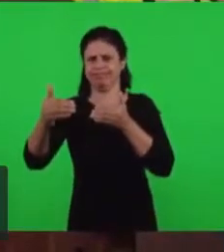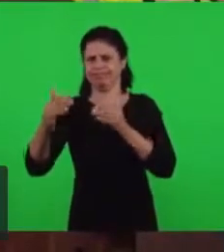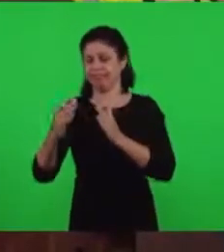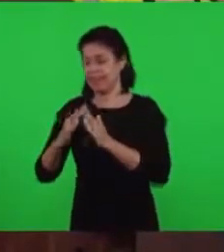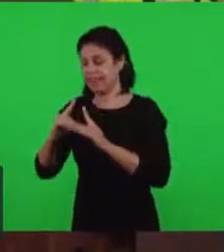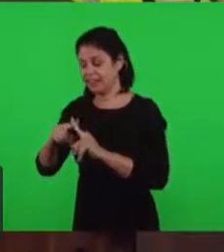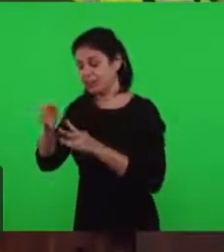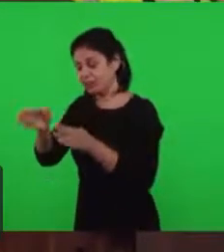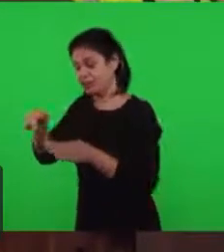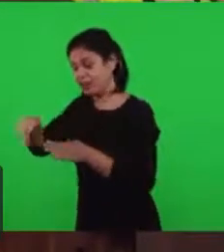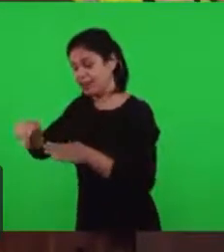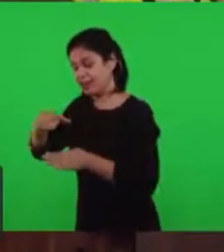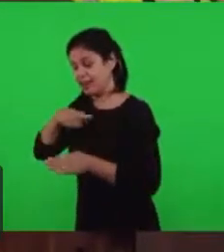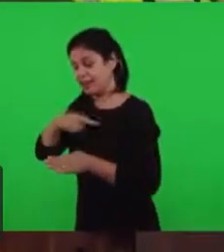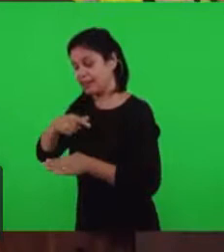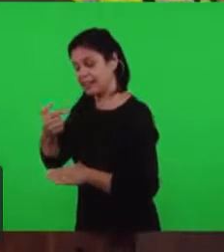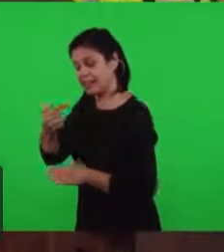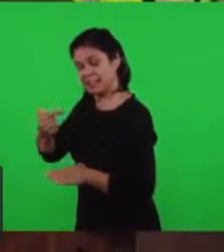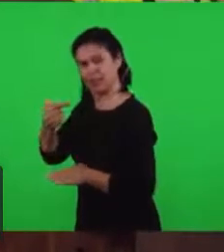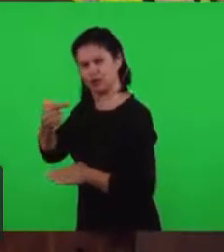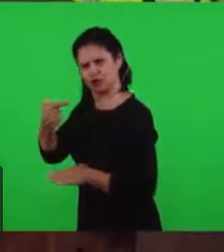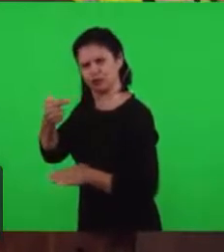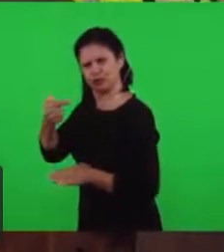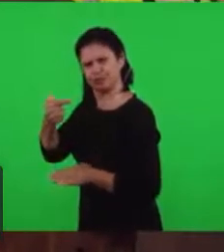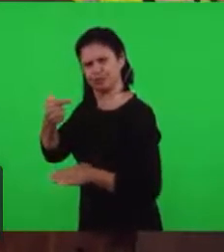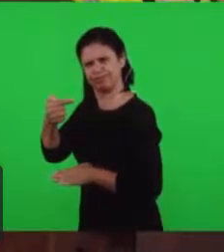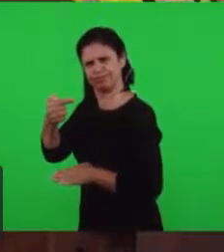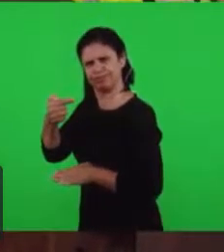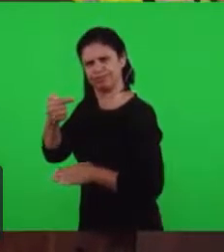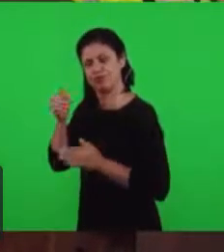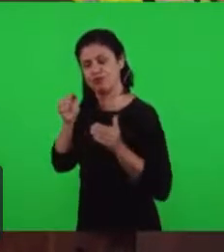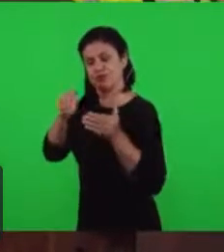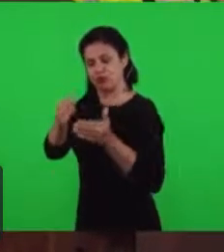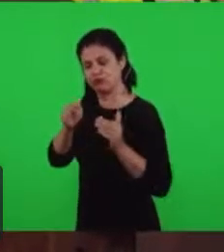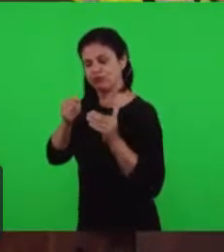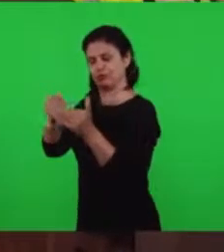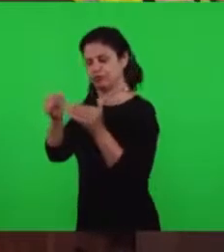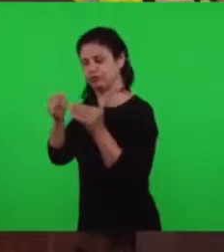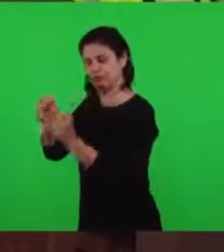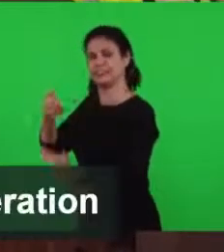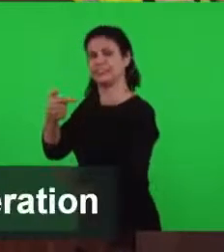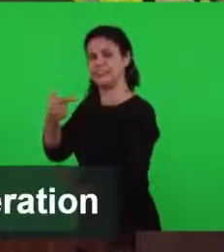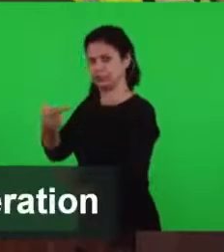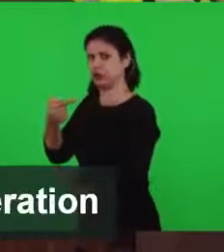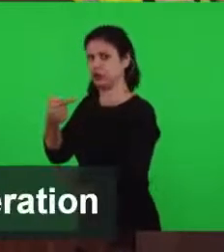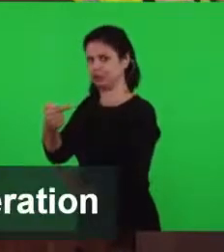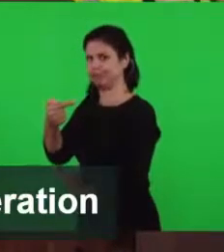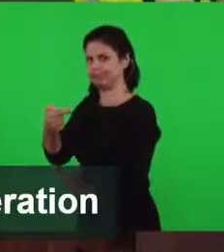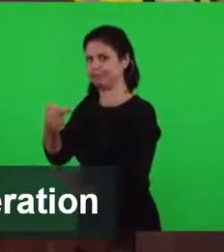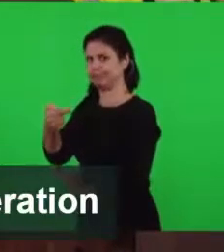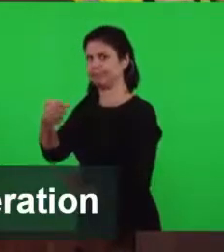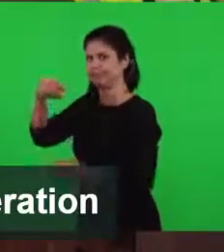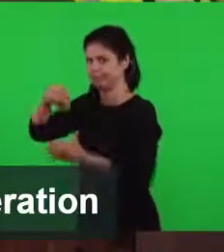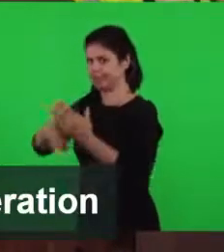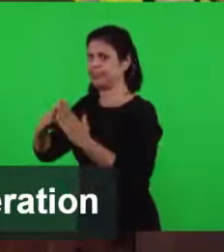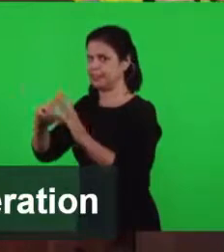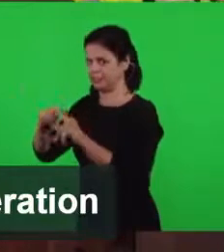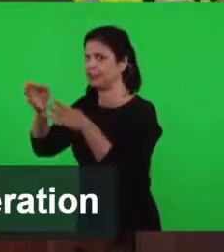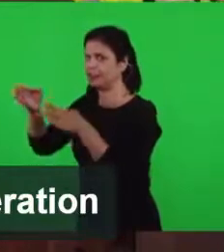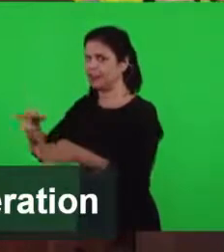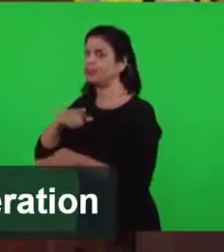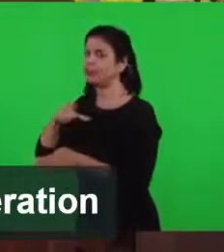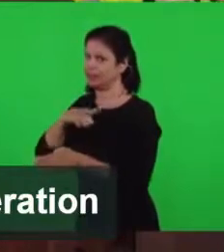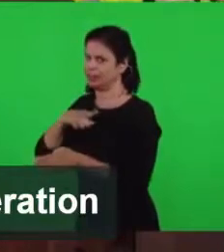a 7 em fases que estão bem destacadas não só no livro quando fala